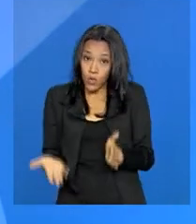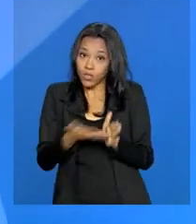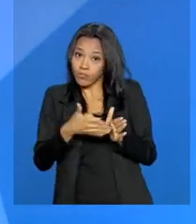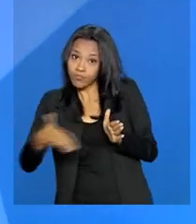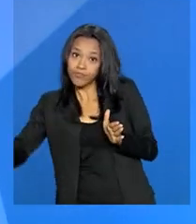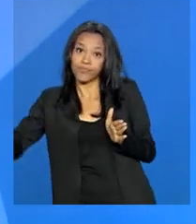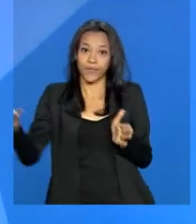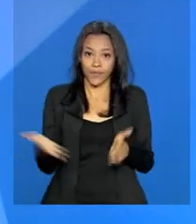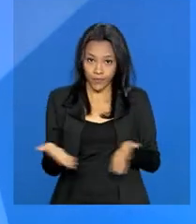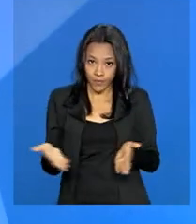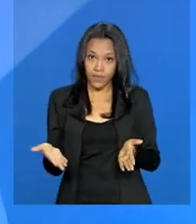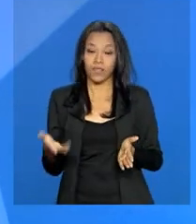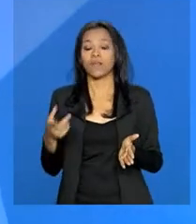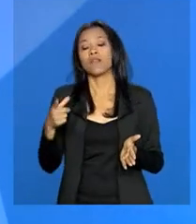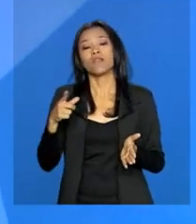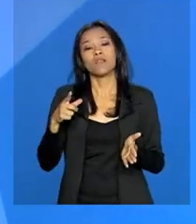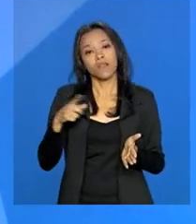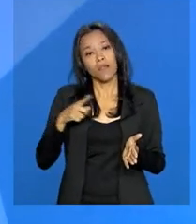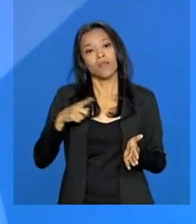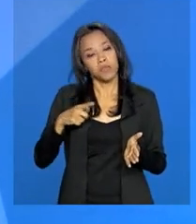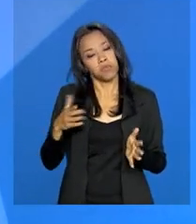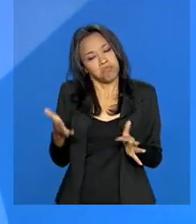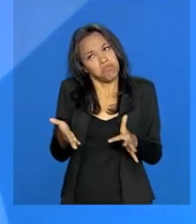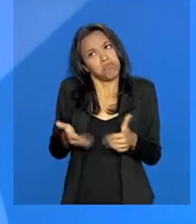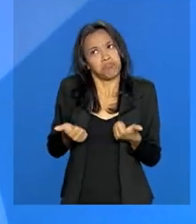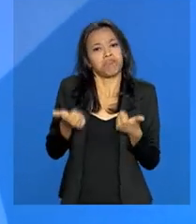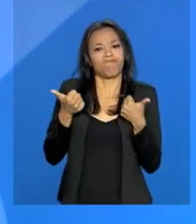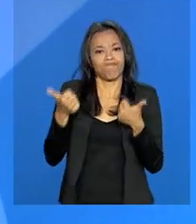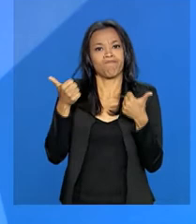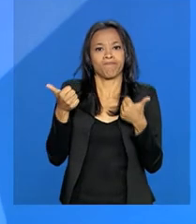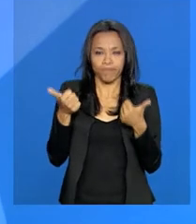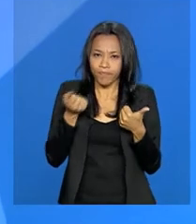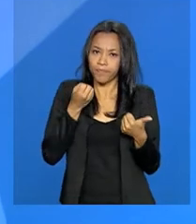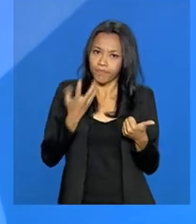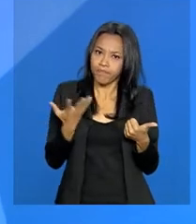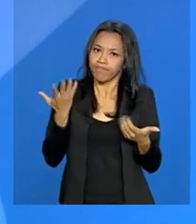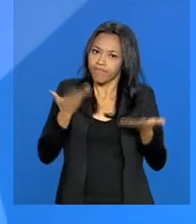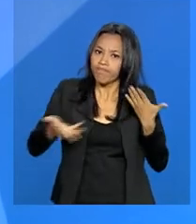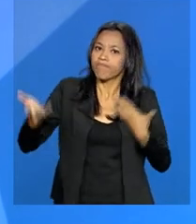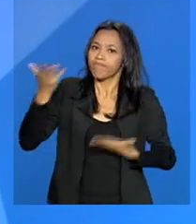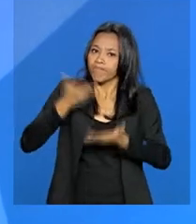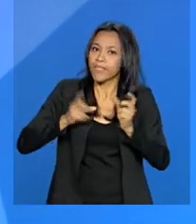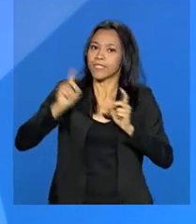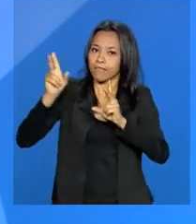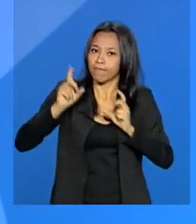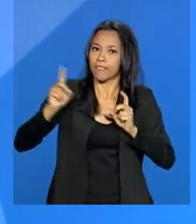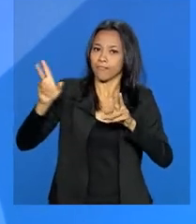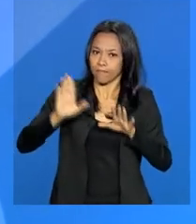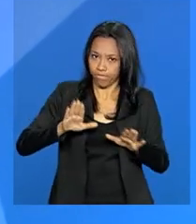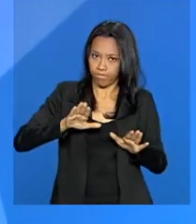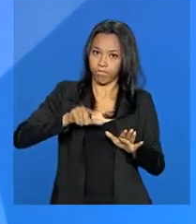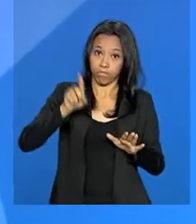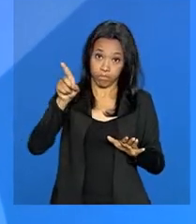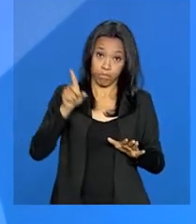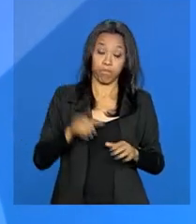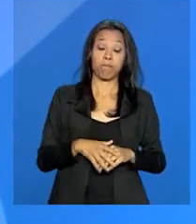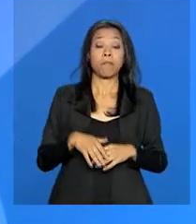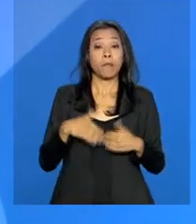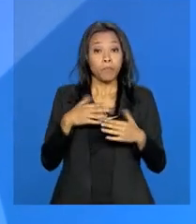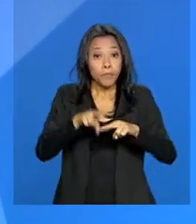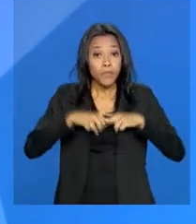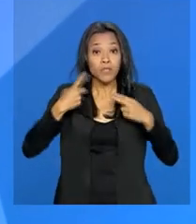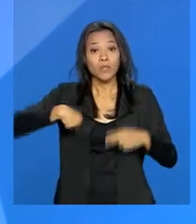estamos num passo razoável em relação a essas exportações. Portanto, nós encontramos,